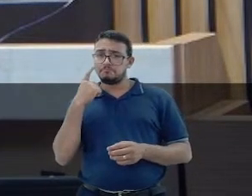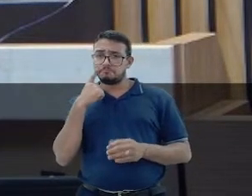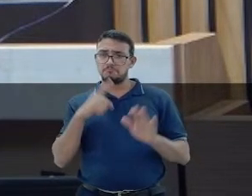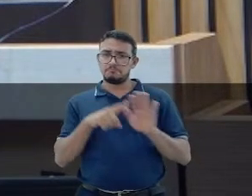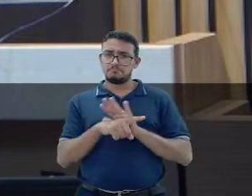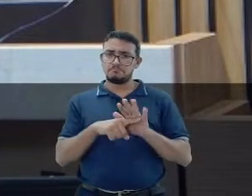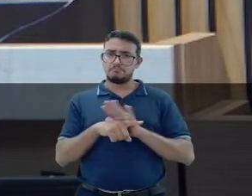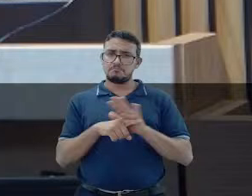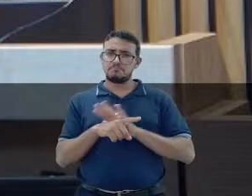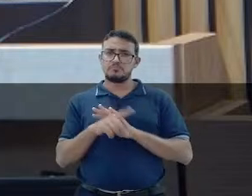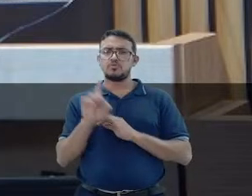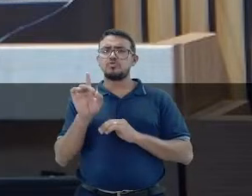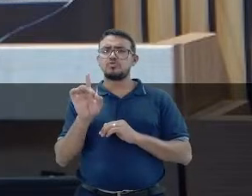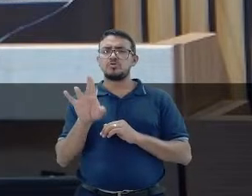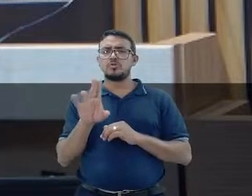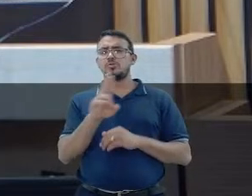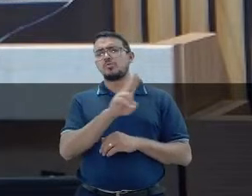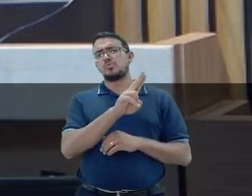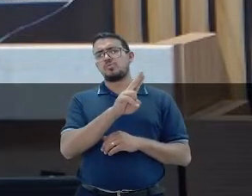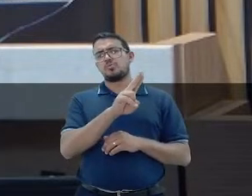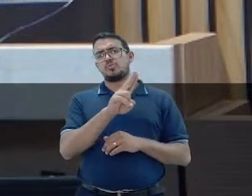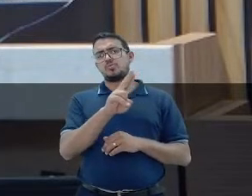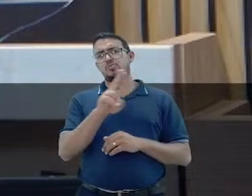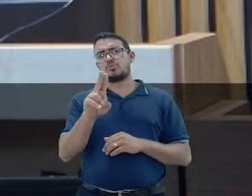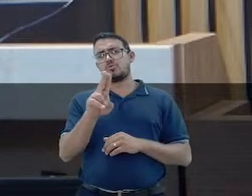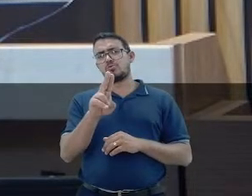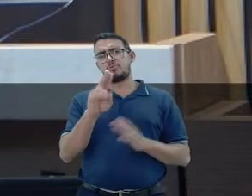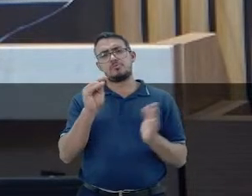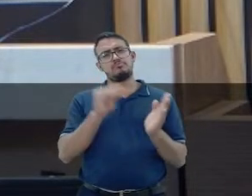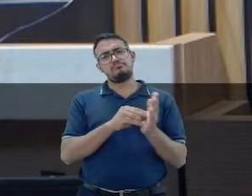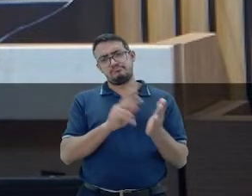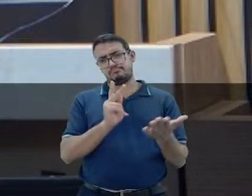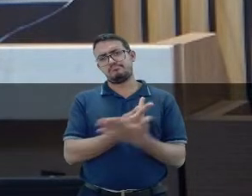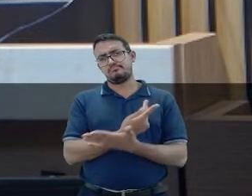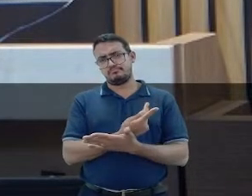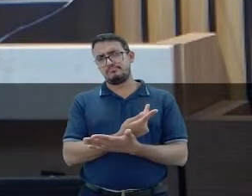entre as nomenclaturas coletor de